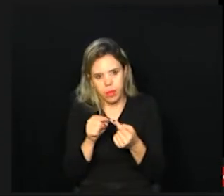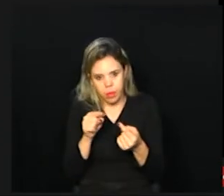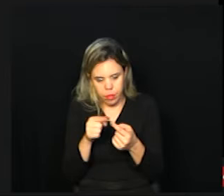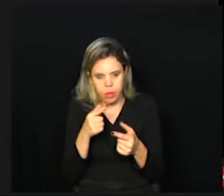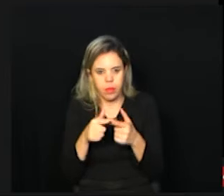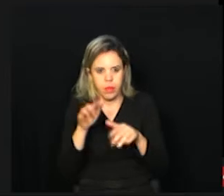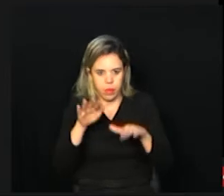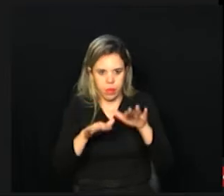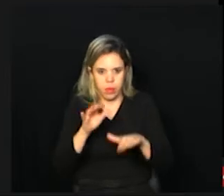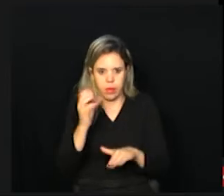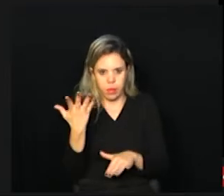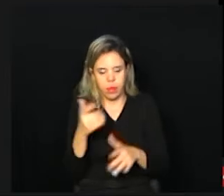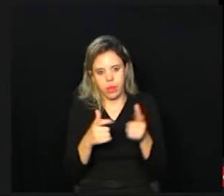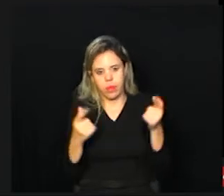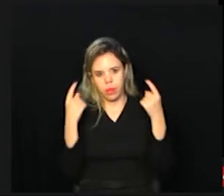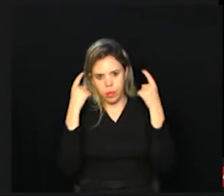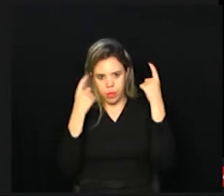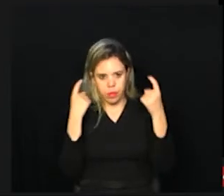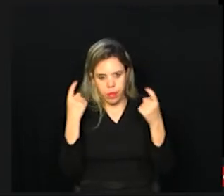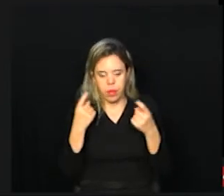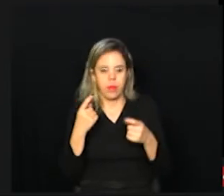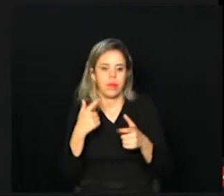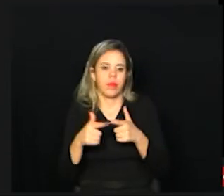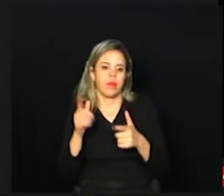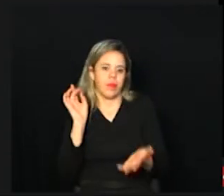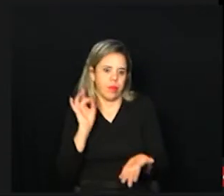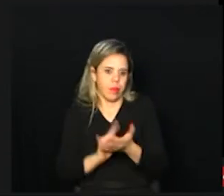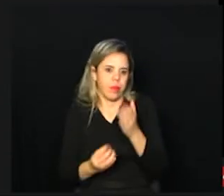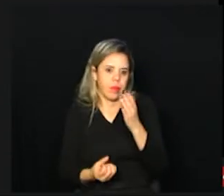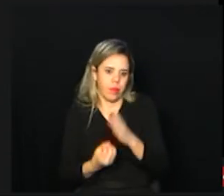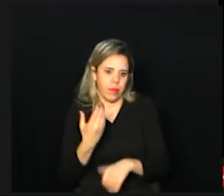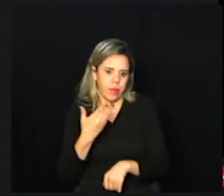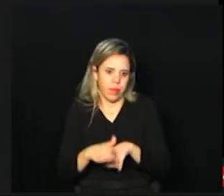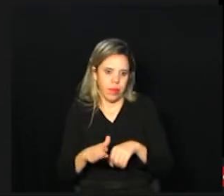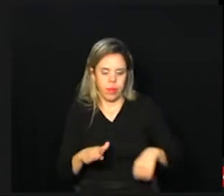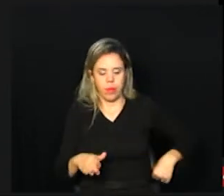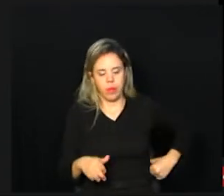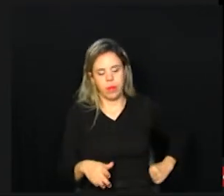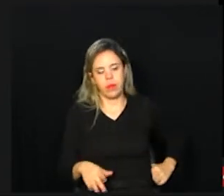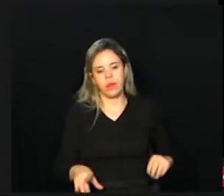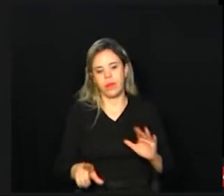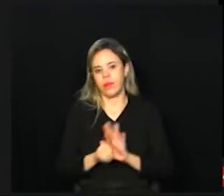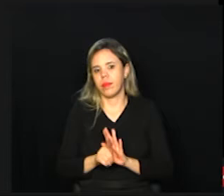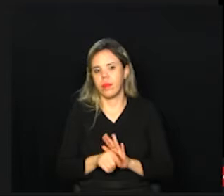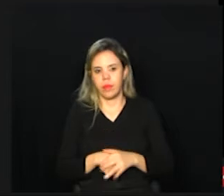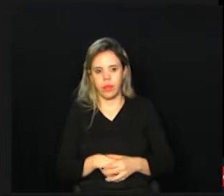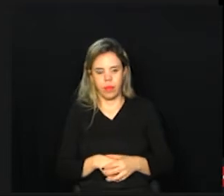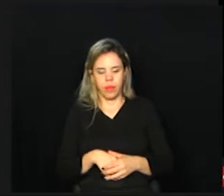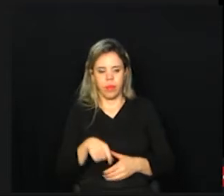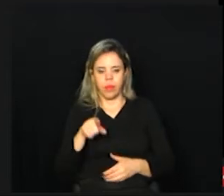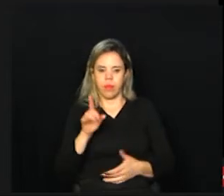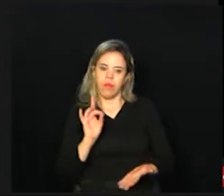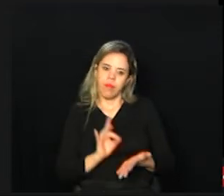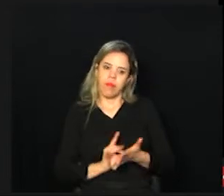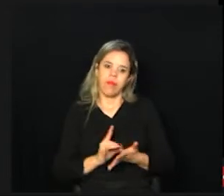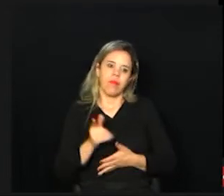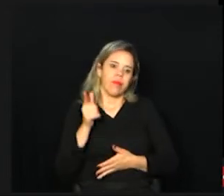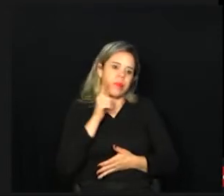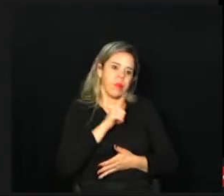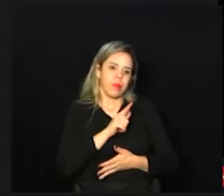situação. Nosso maior problema é a efetividade dessas leis. É você realmente